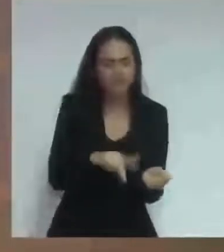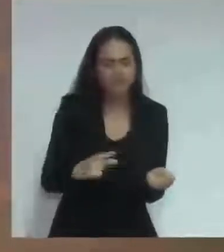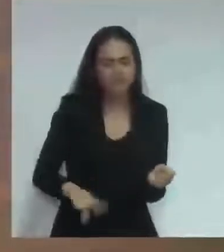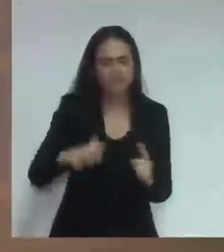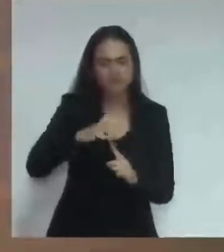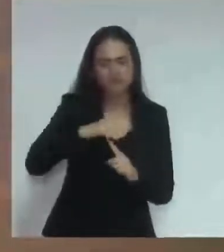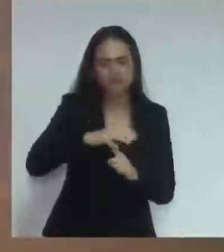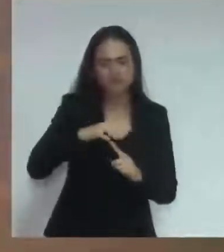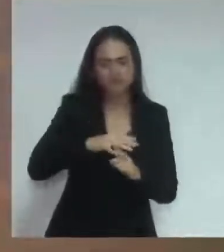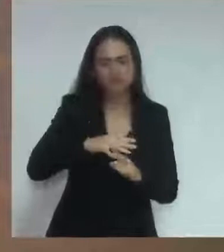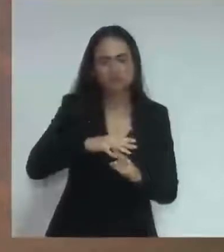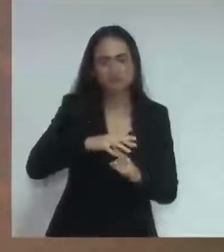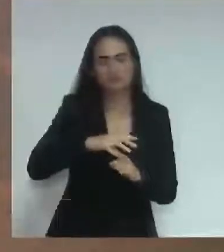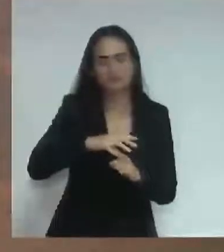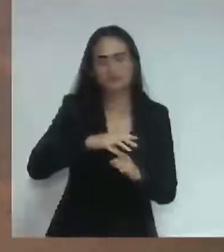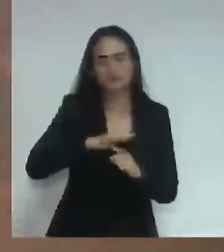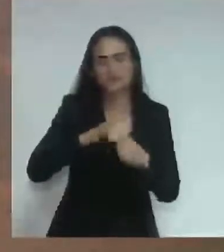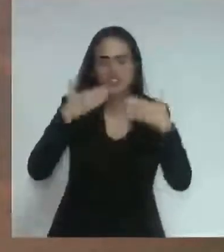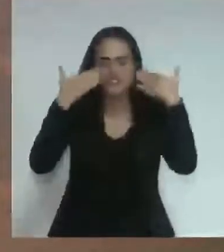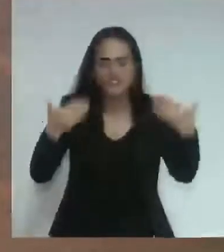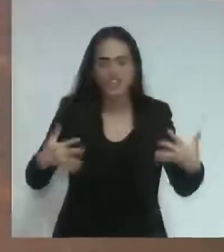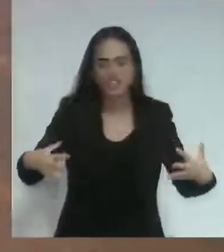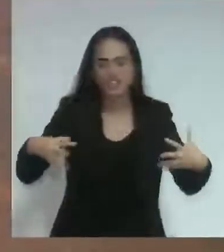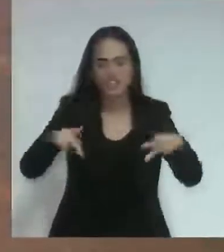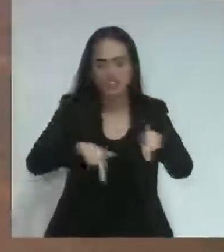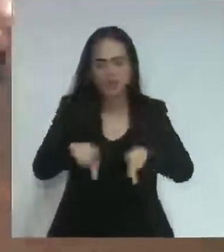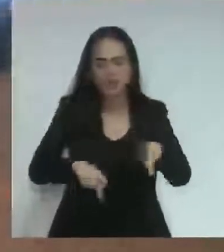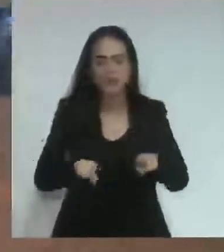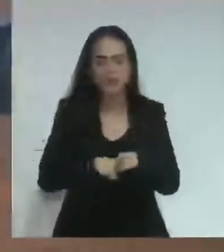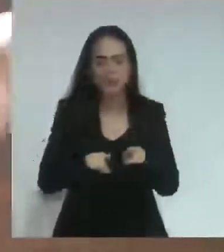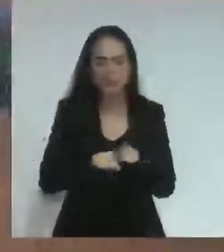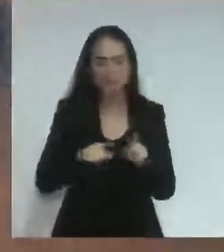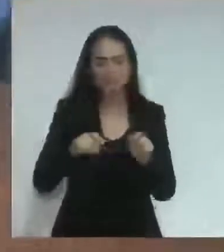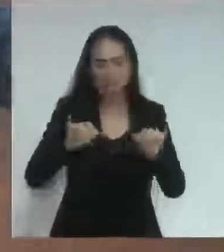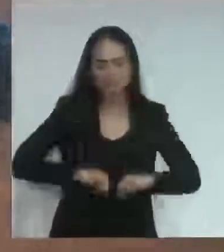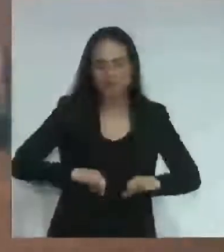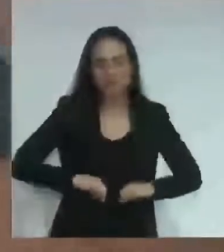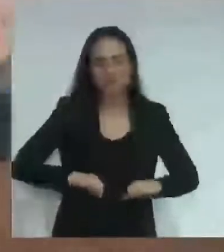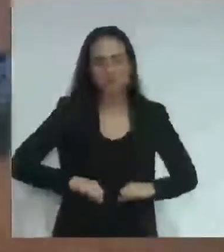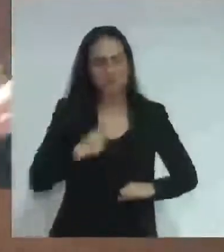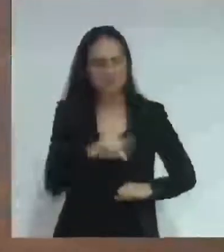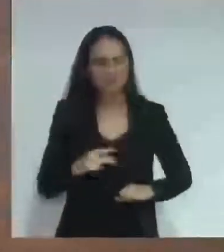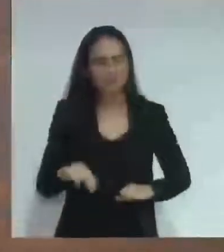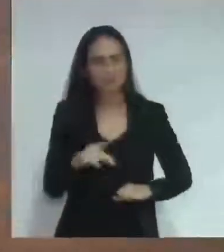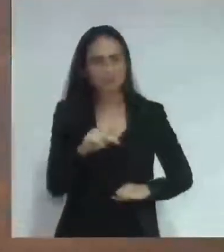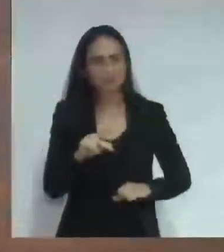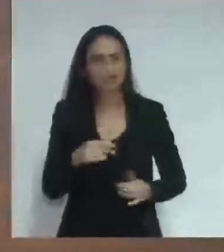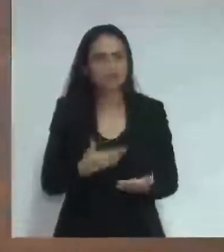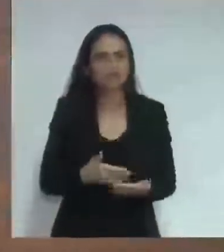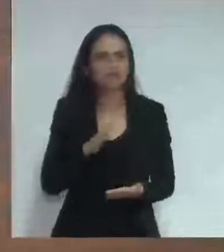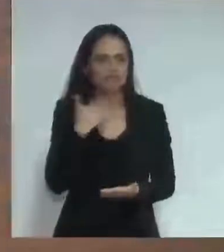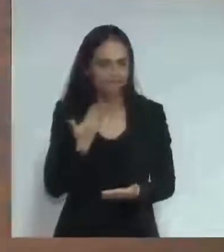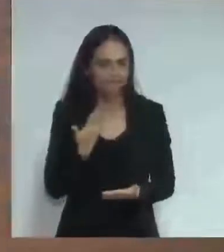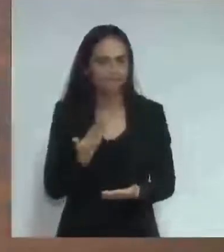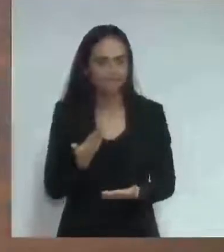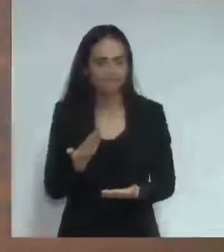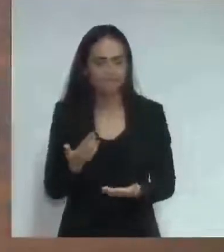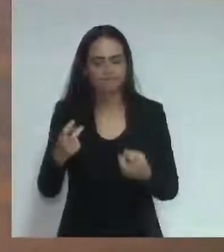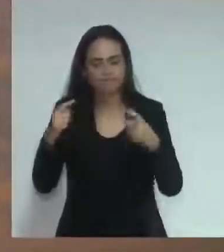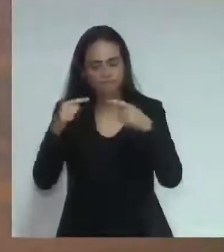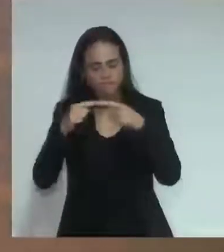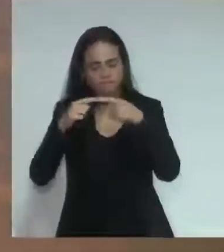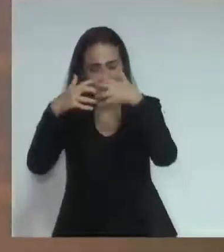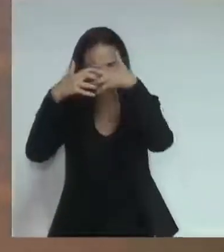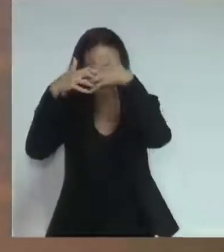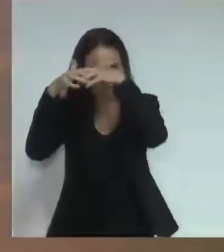pública e torturados e mortos, né, coisa que acontecia aqui, mais ou menos onde a gente está nesse momento. Então, eu agradeço